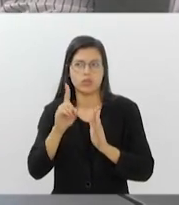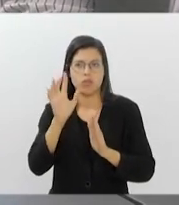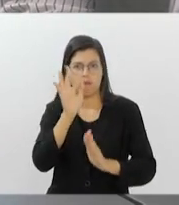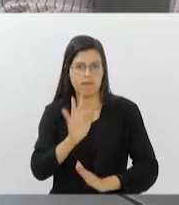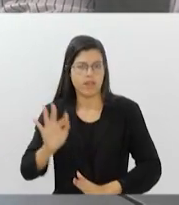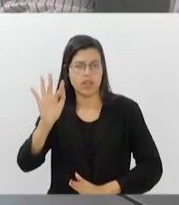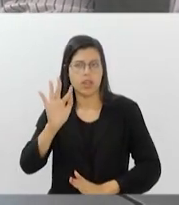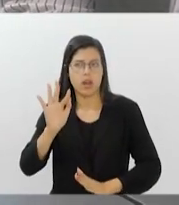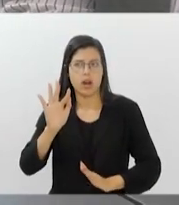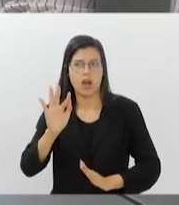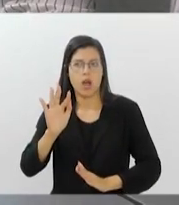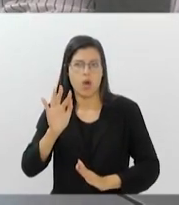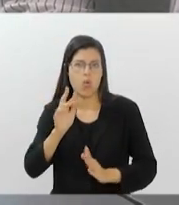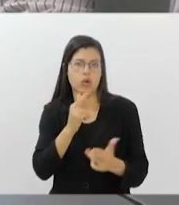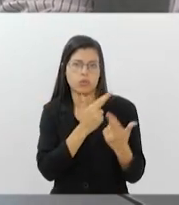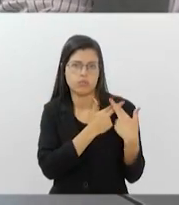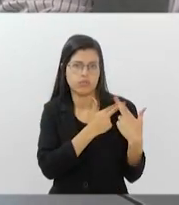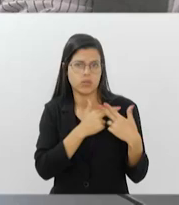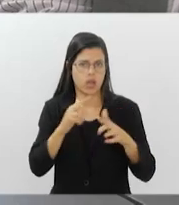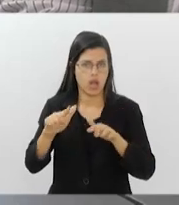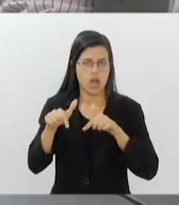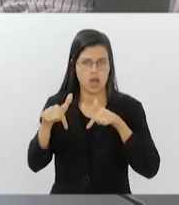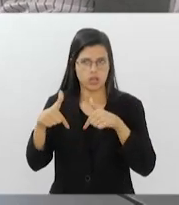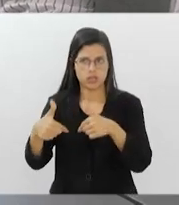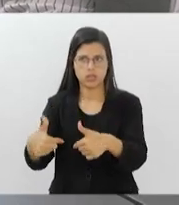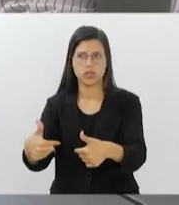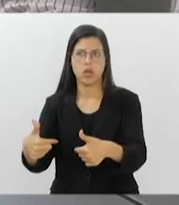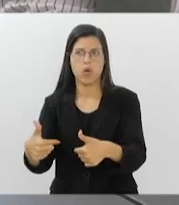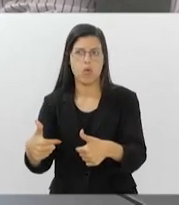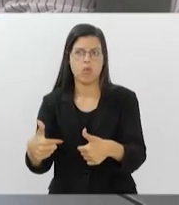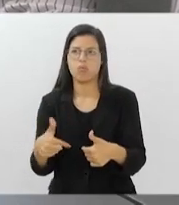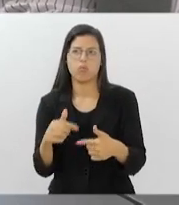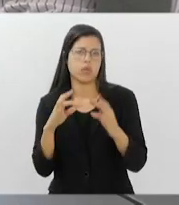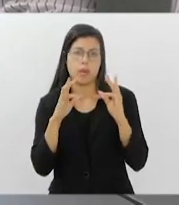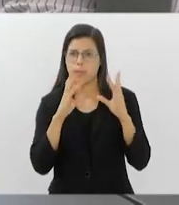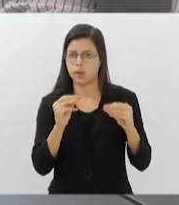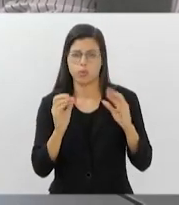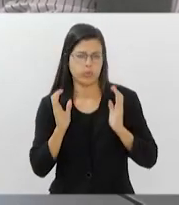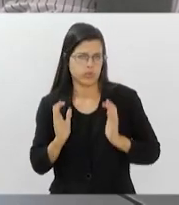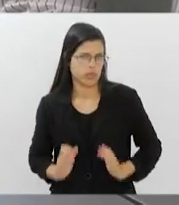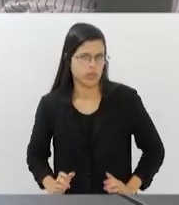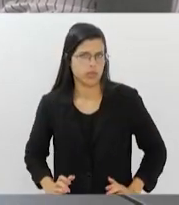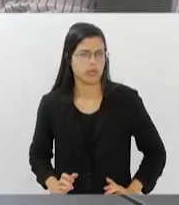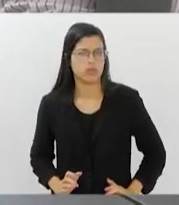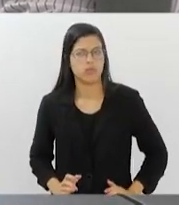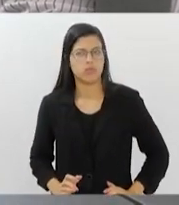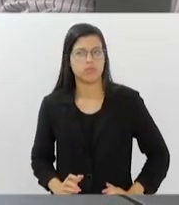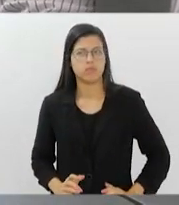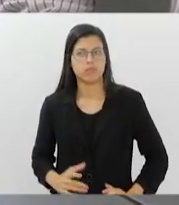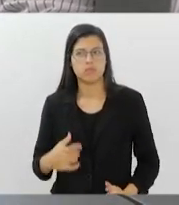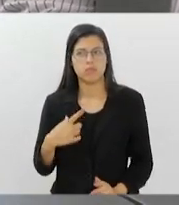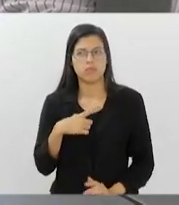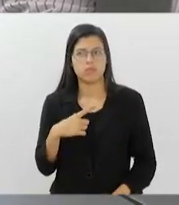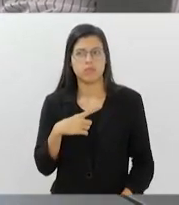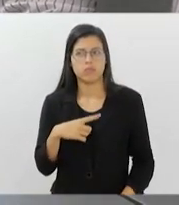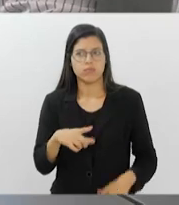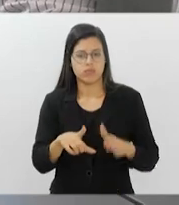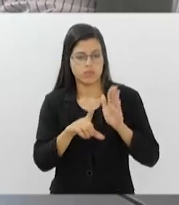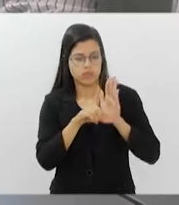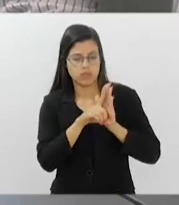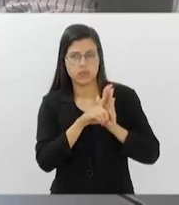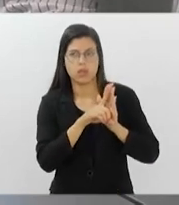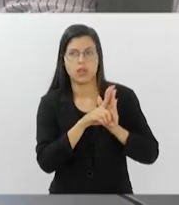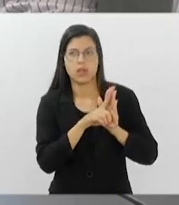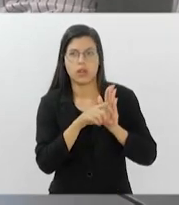dever de agir, que é inerente ao motorista e ao cidadão, e estabelecendo de uma forma tipificada